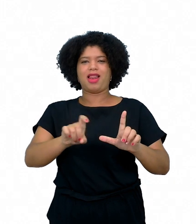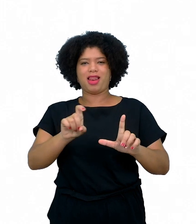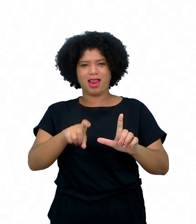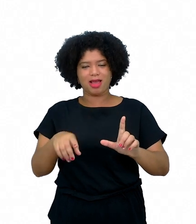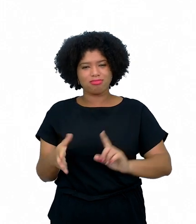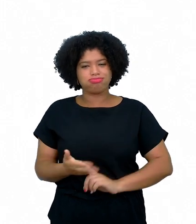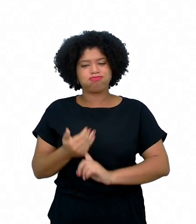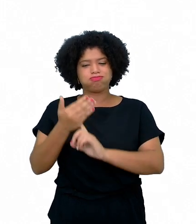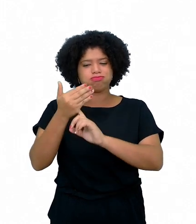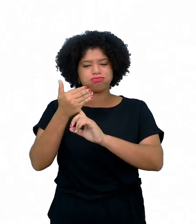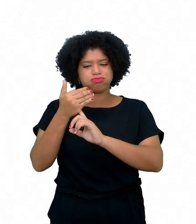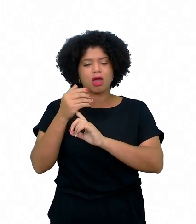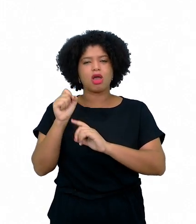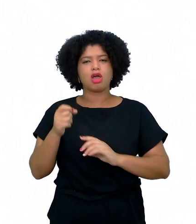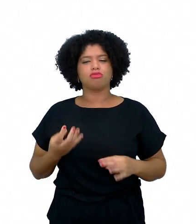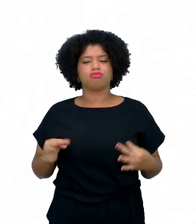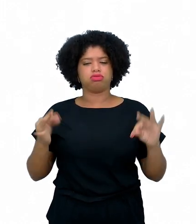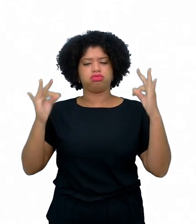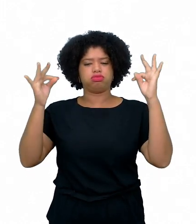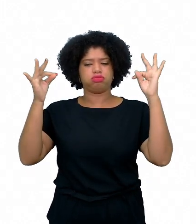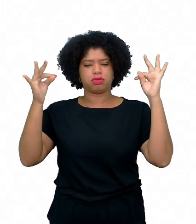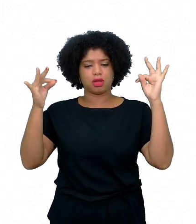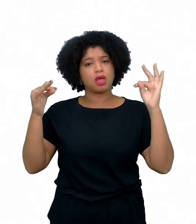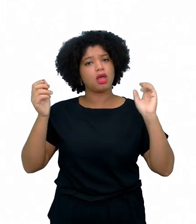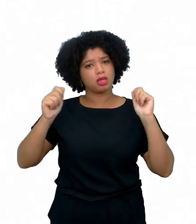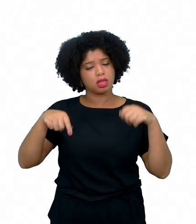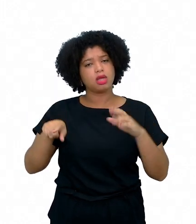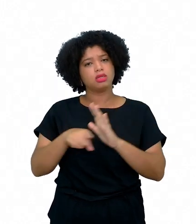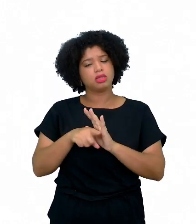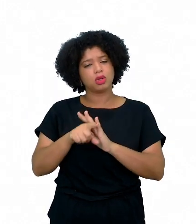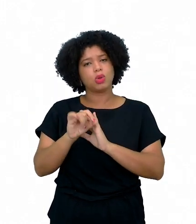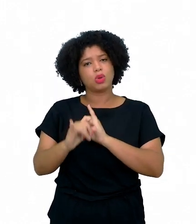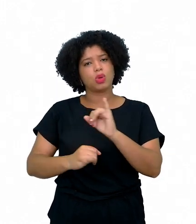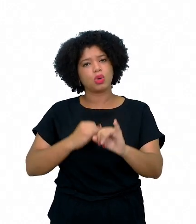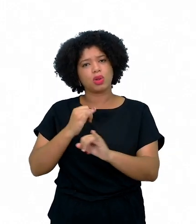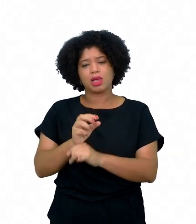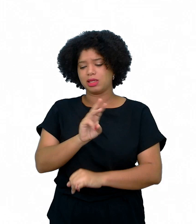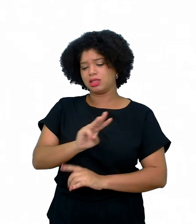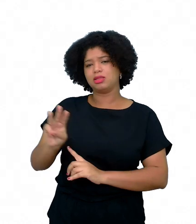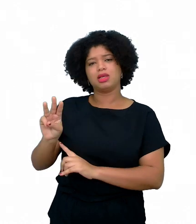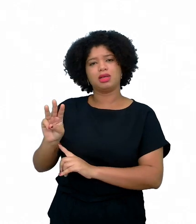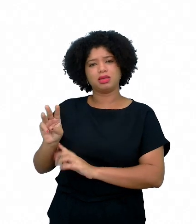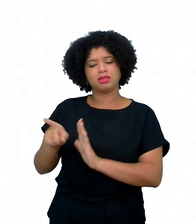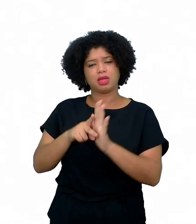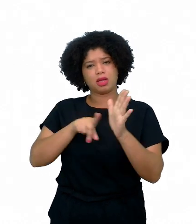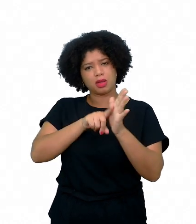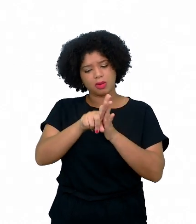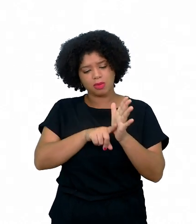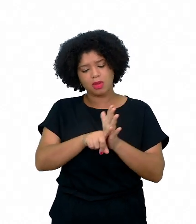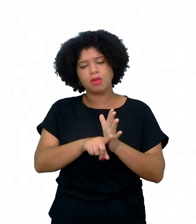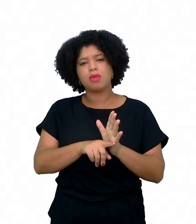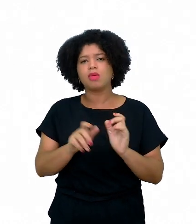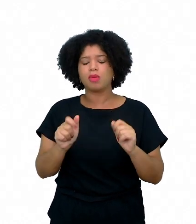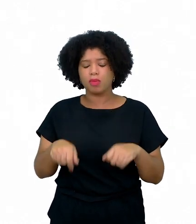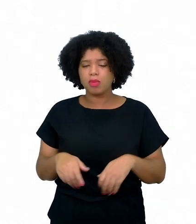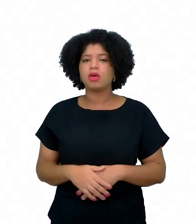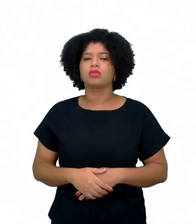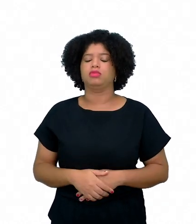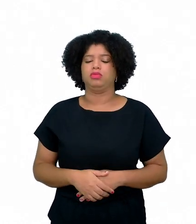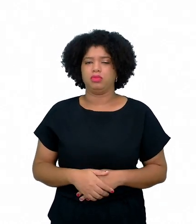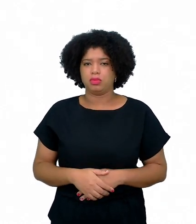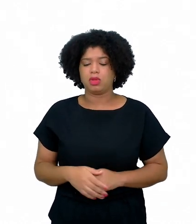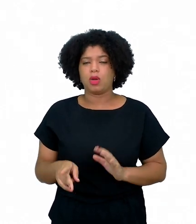quando eu entro numa internet, buscar sites de buscas que possam estar ajudando